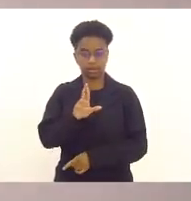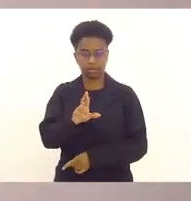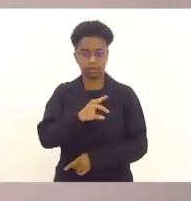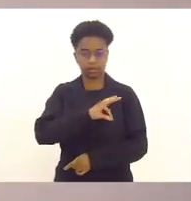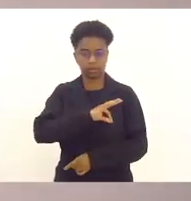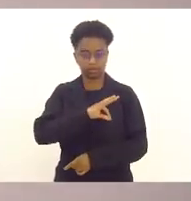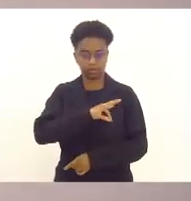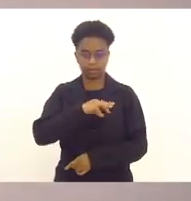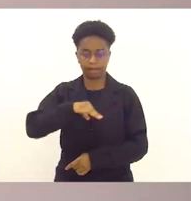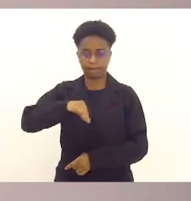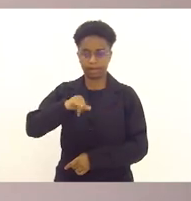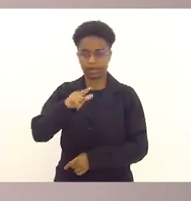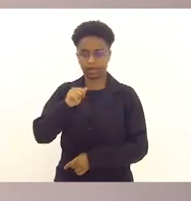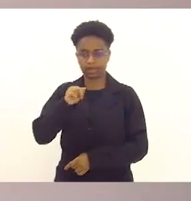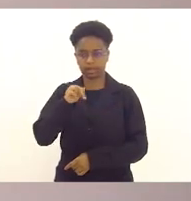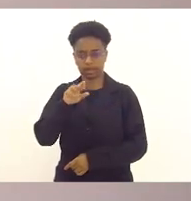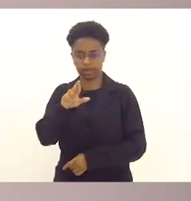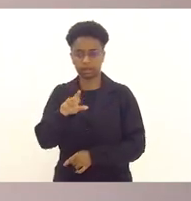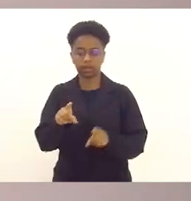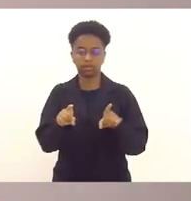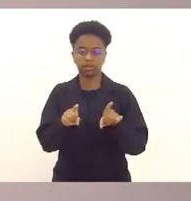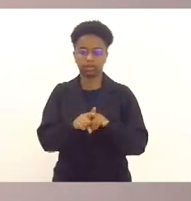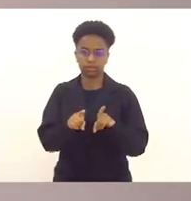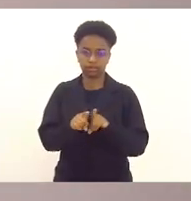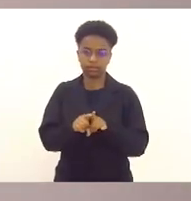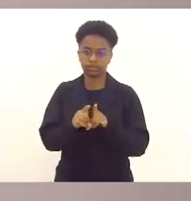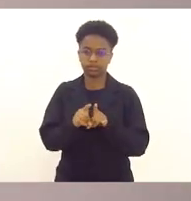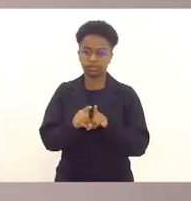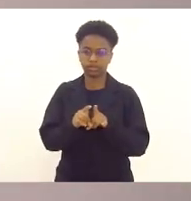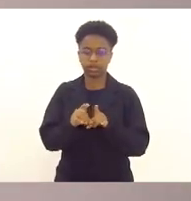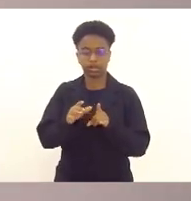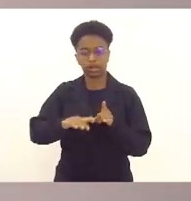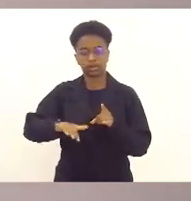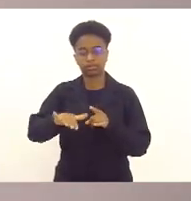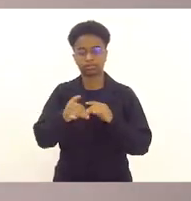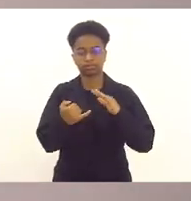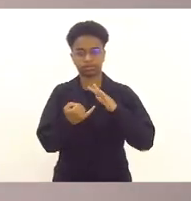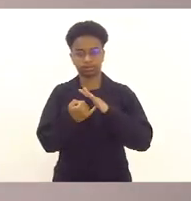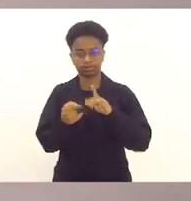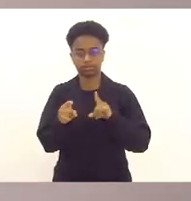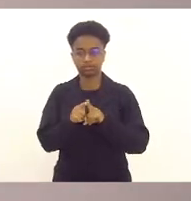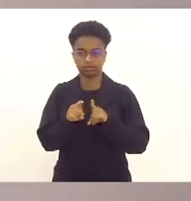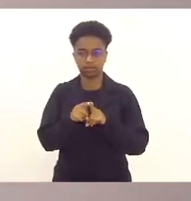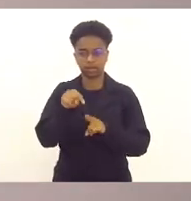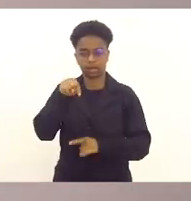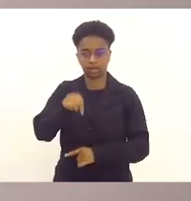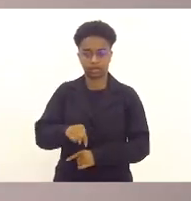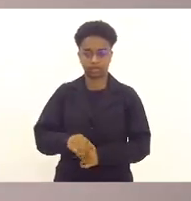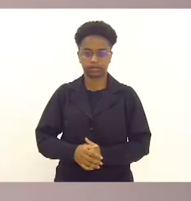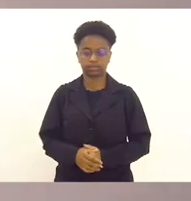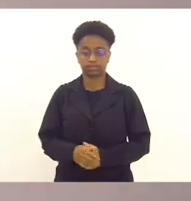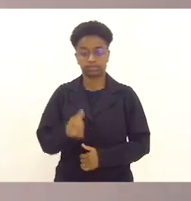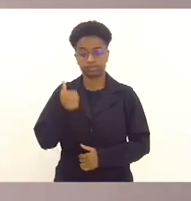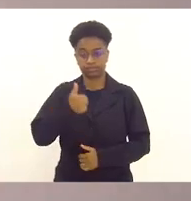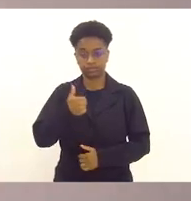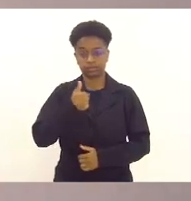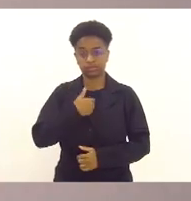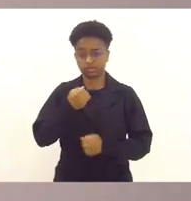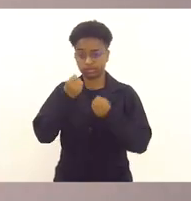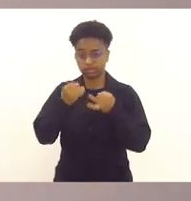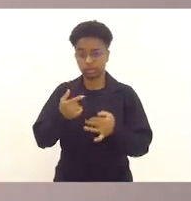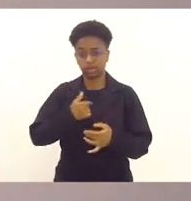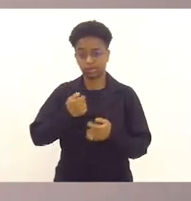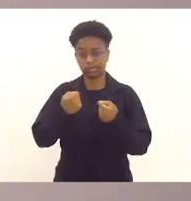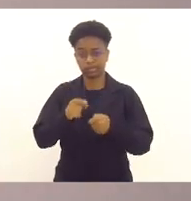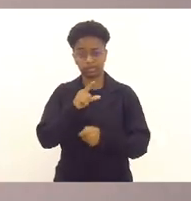militar e toda esse acabou seus tá aqui tão bem represado nessa mesa em primeiro lugar a gente ficar que eu vou ter que sair